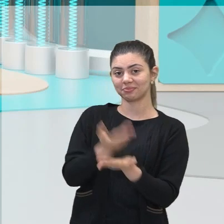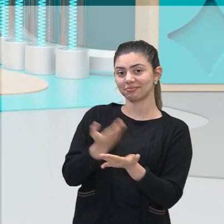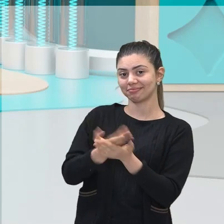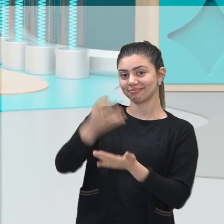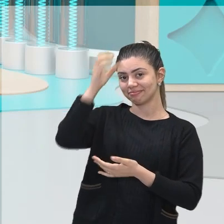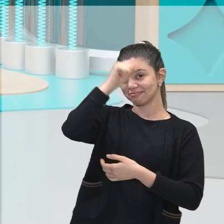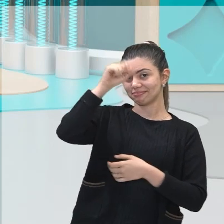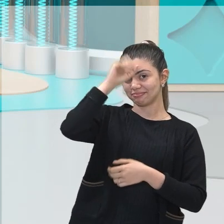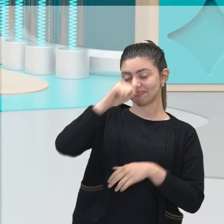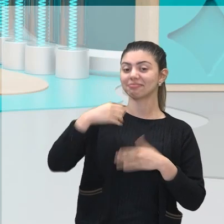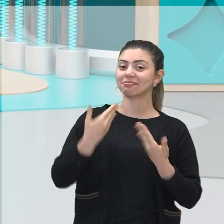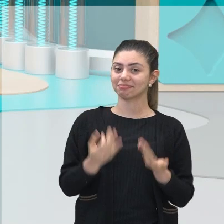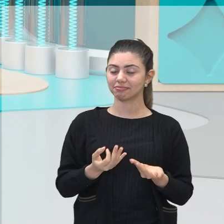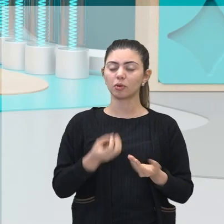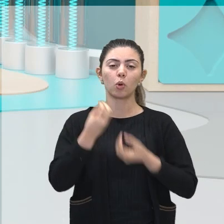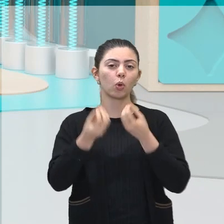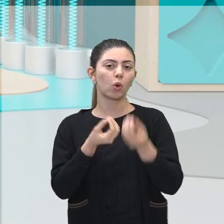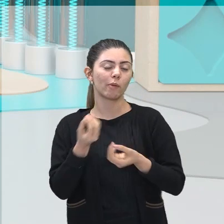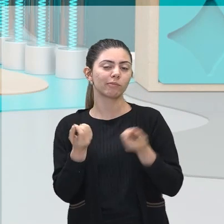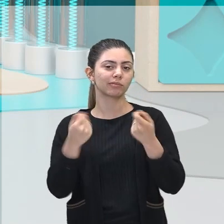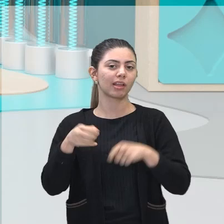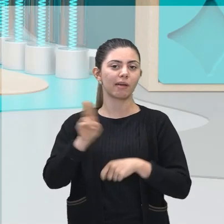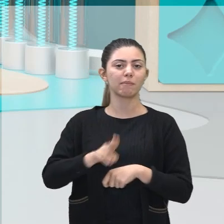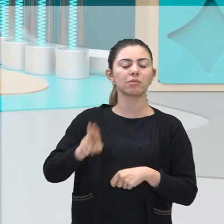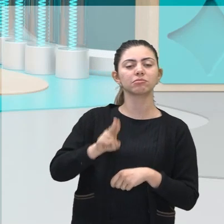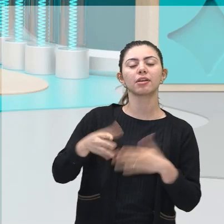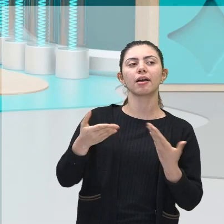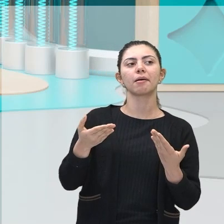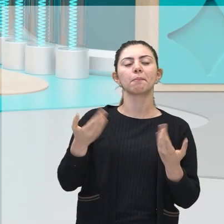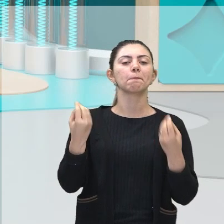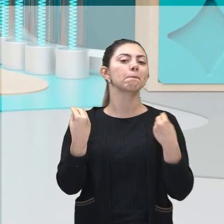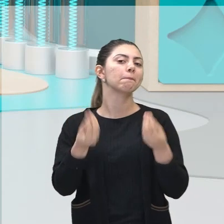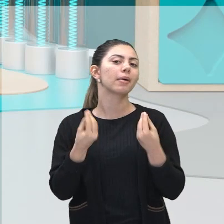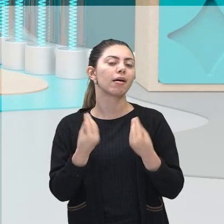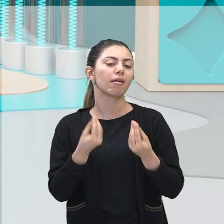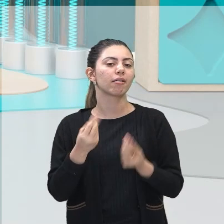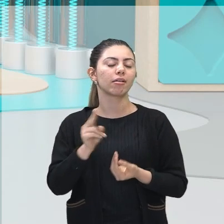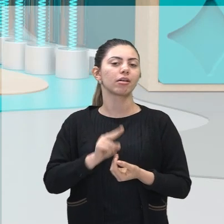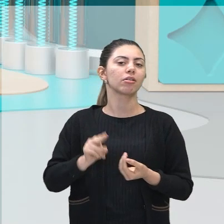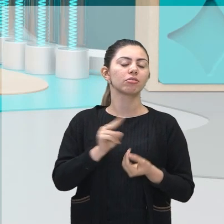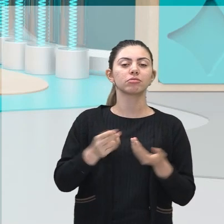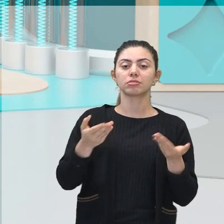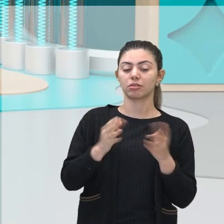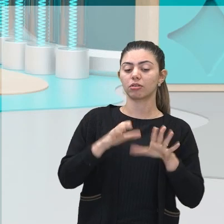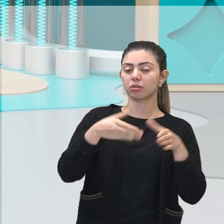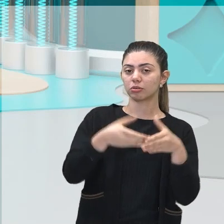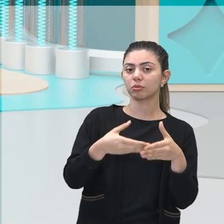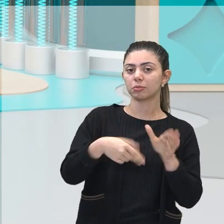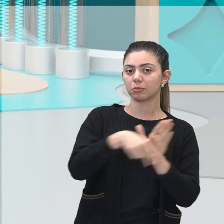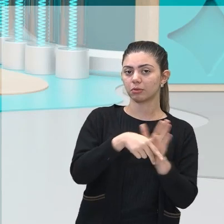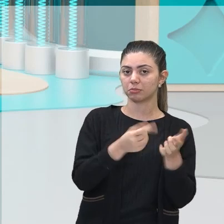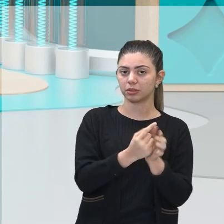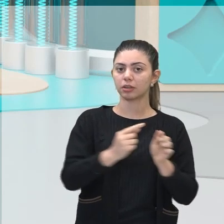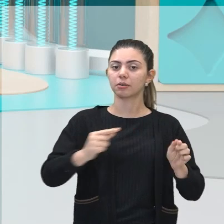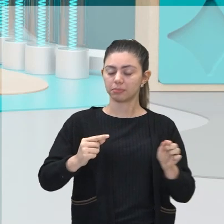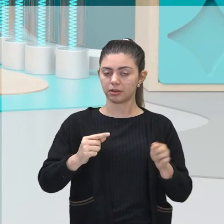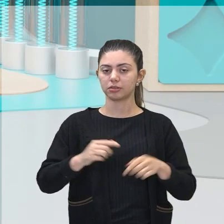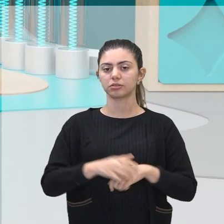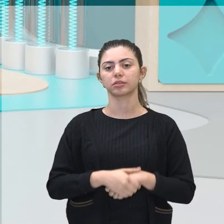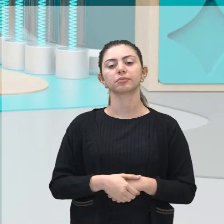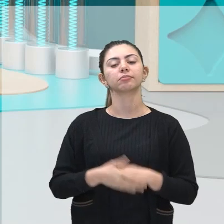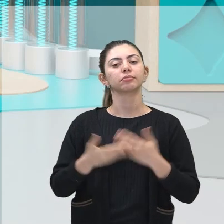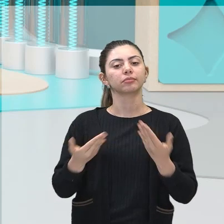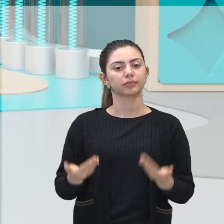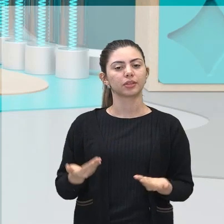eles, quando que eles são usados, para que, né, essa classe gramatical é utilizada. Então eu